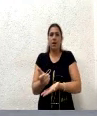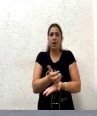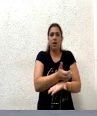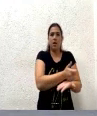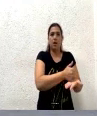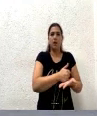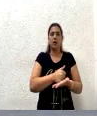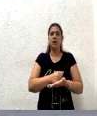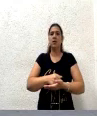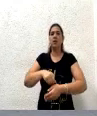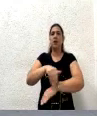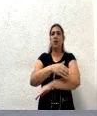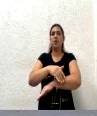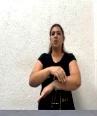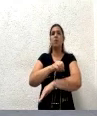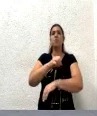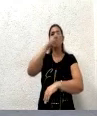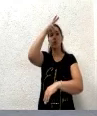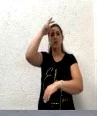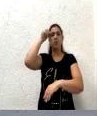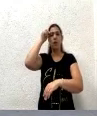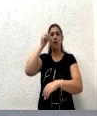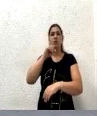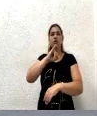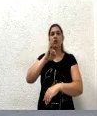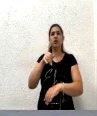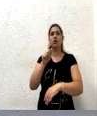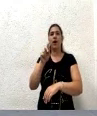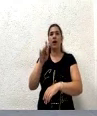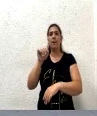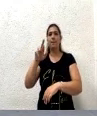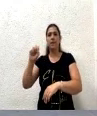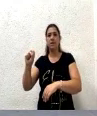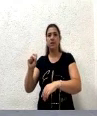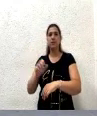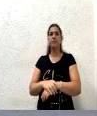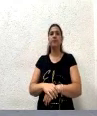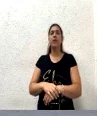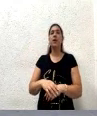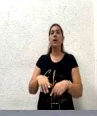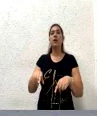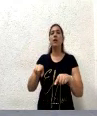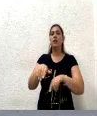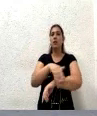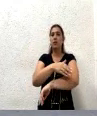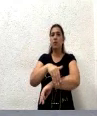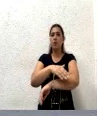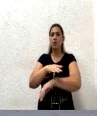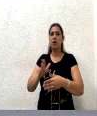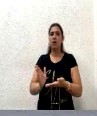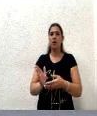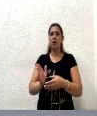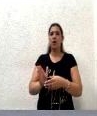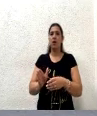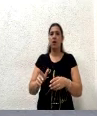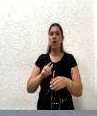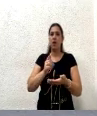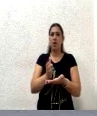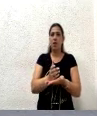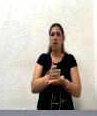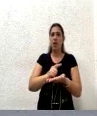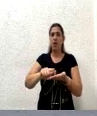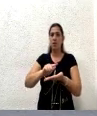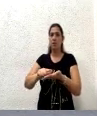Jaime Alberto Bergstrom. E indicação 92 de 2024, executar asfalto, corte de mato, limpeza